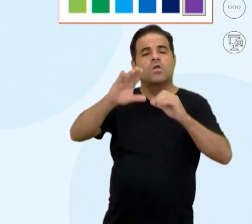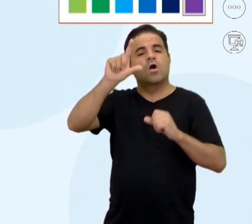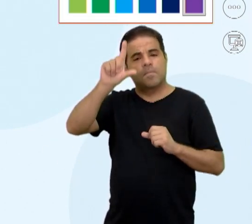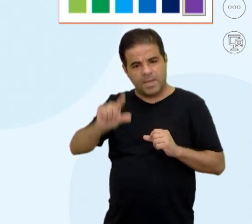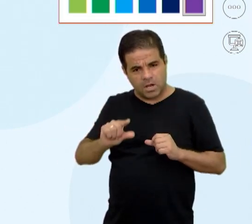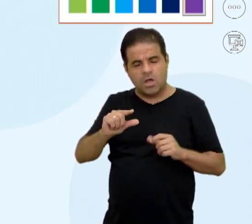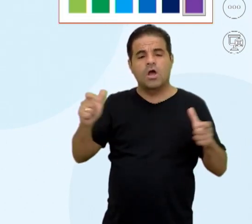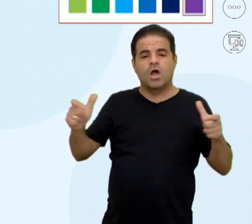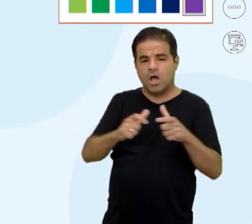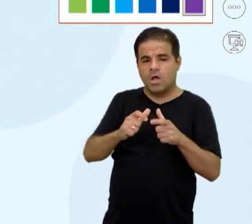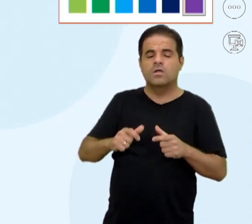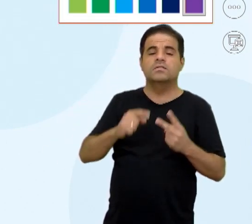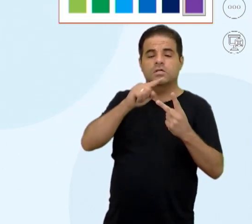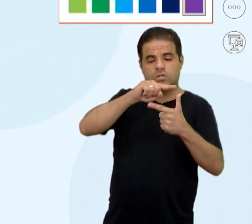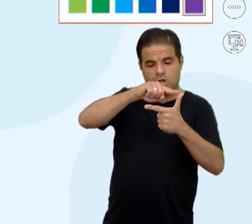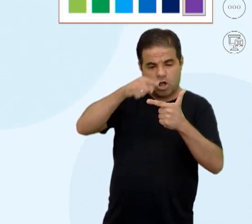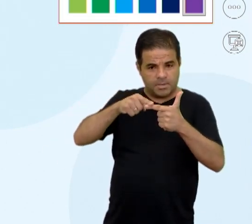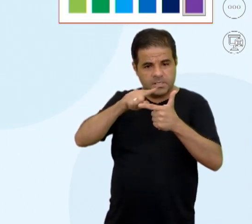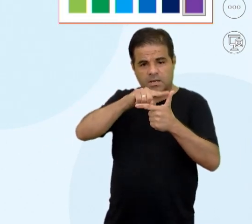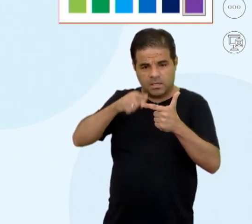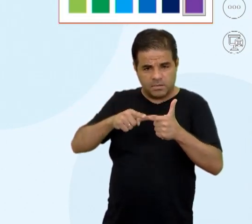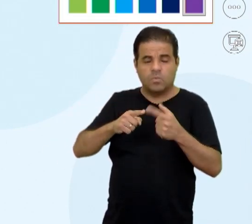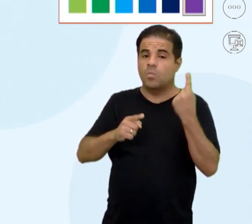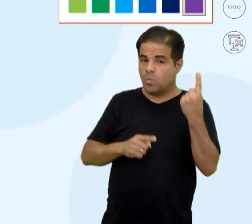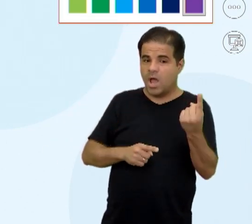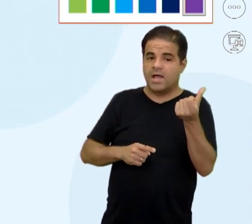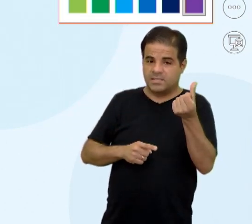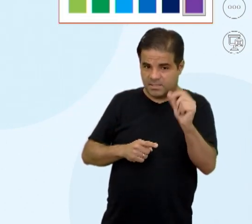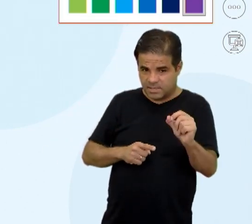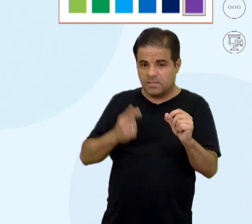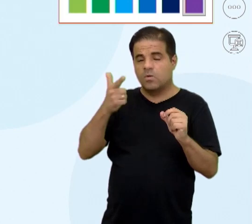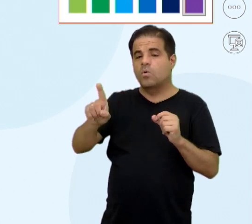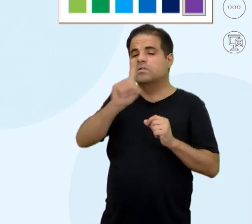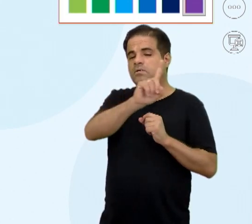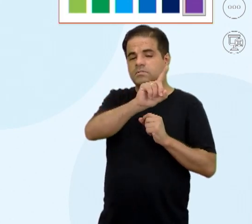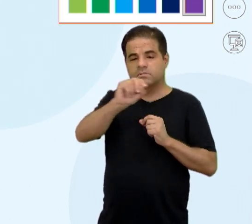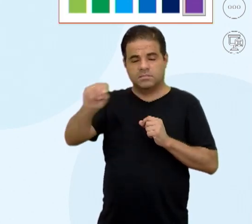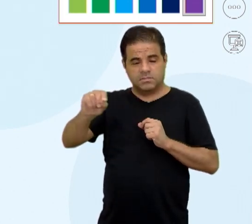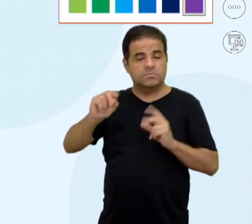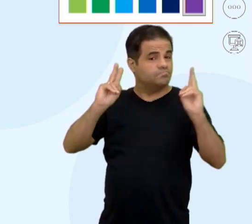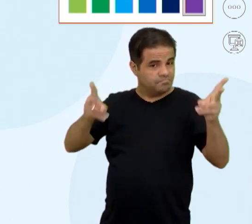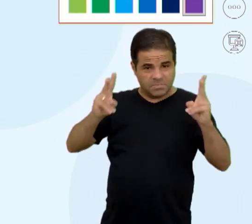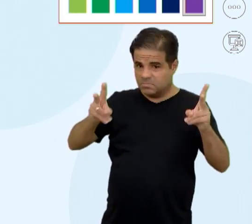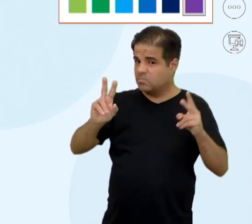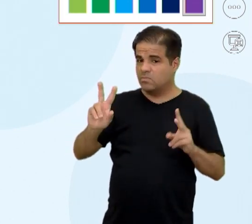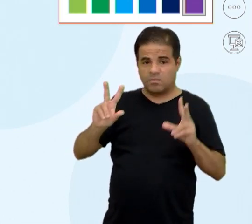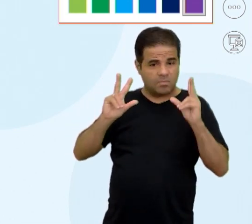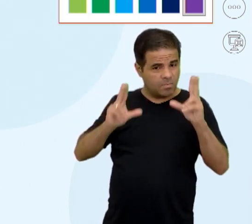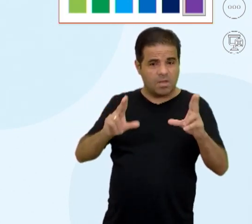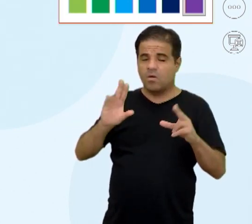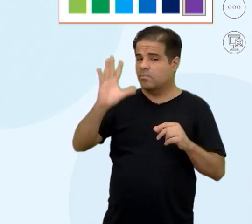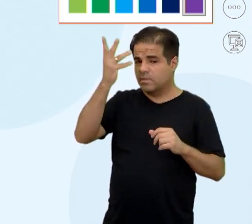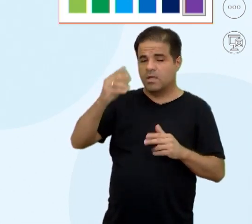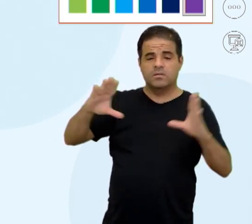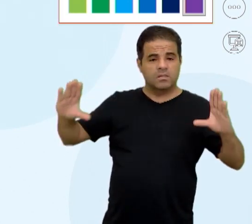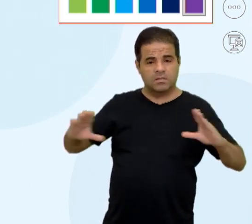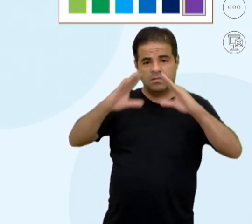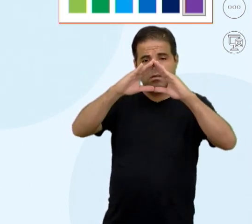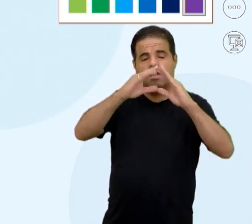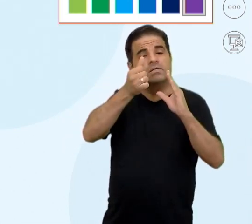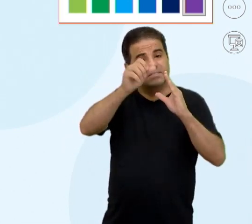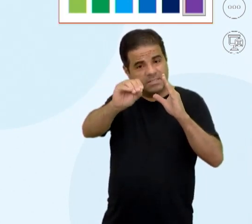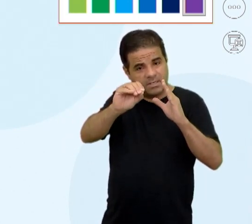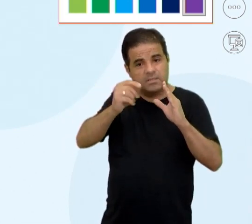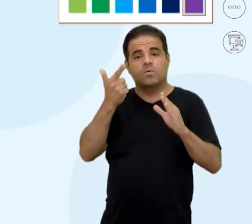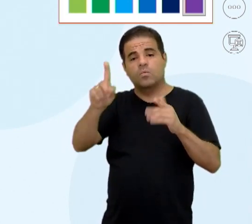menor tem dois ângulos dizendo que um é 60, o outro é 100. E o mesmo acontece no outro triângulo, que tem um ângulo